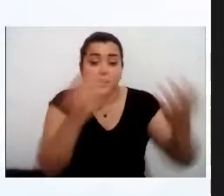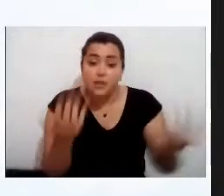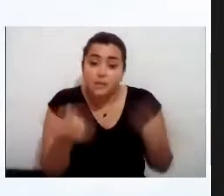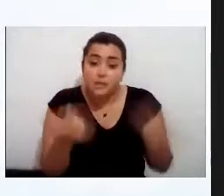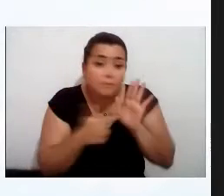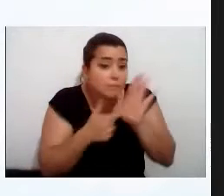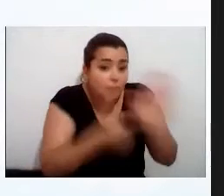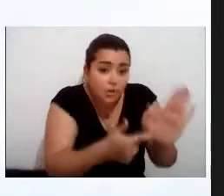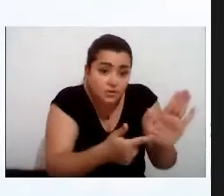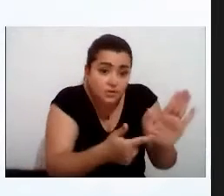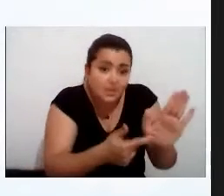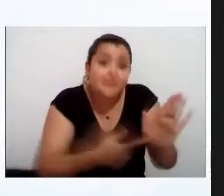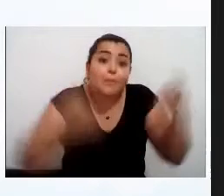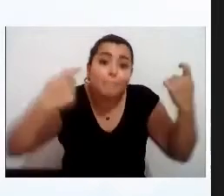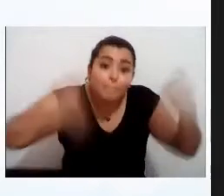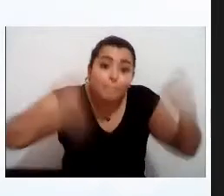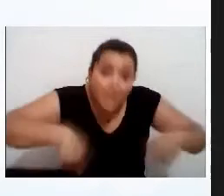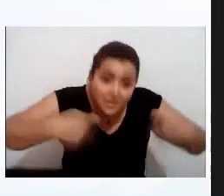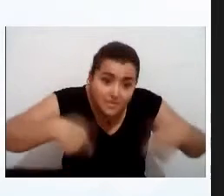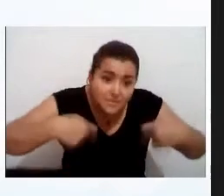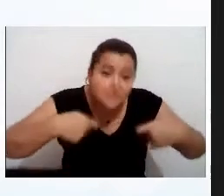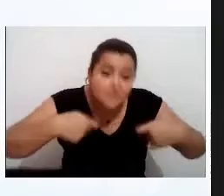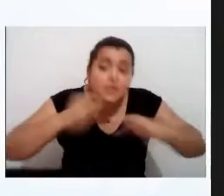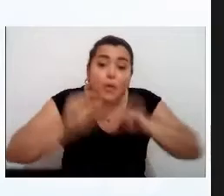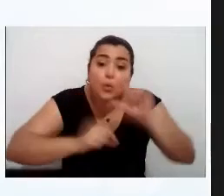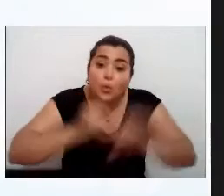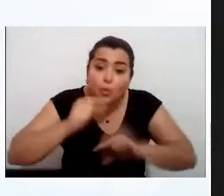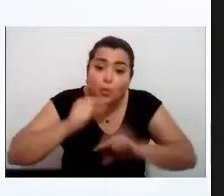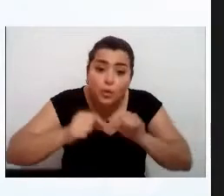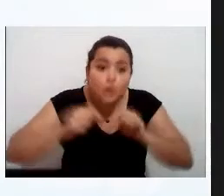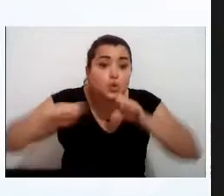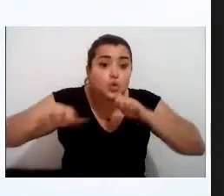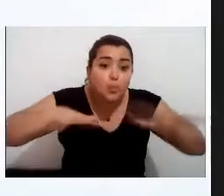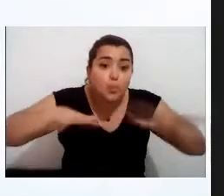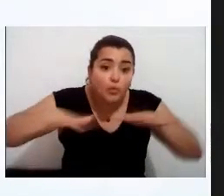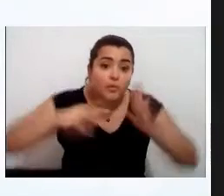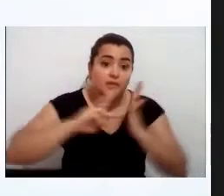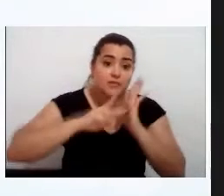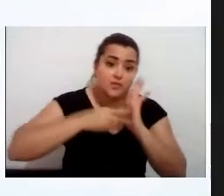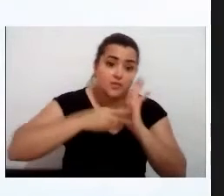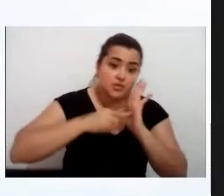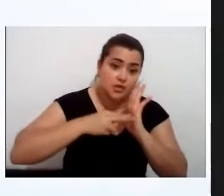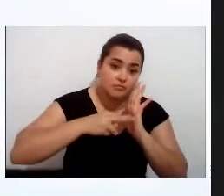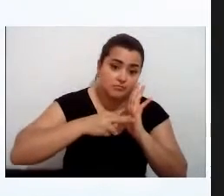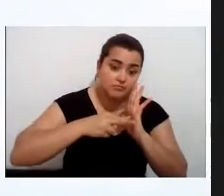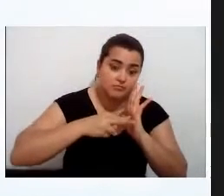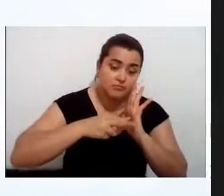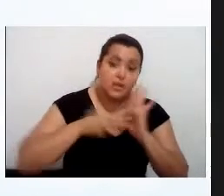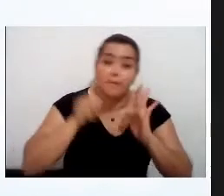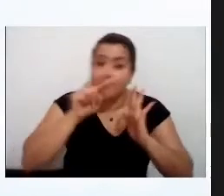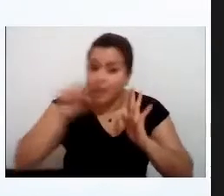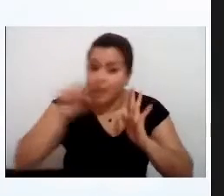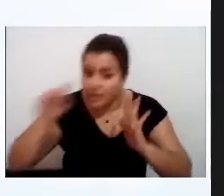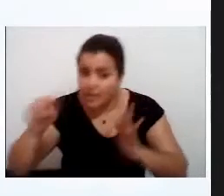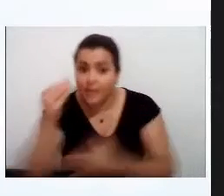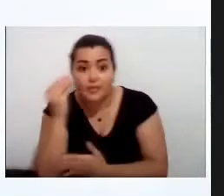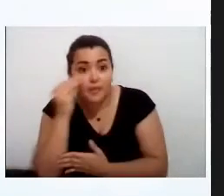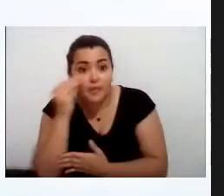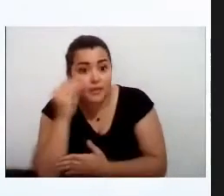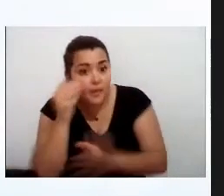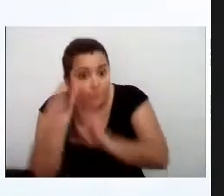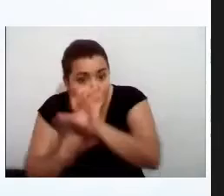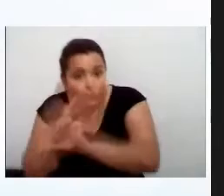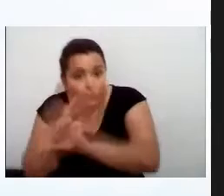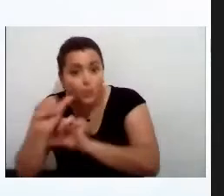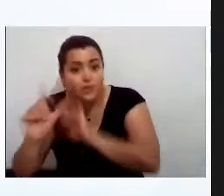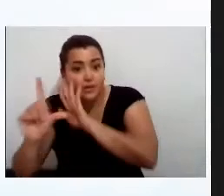uma articulação orgânica do movimento sindical para ir alterando a lei. Então, isso é